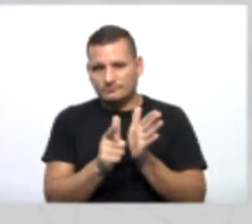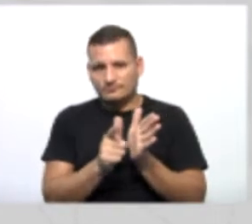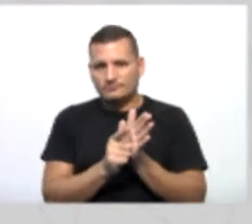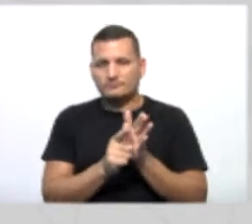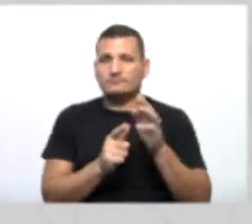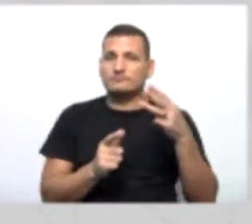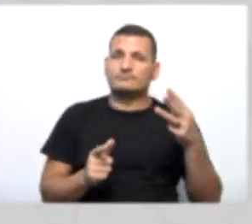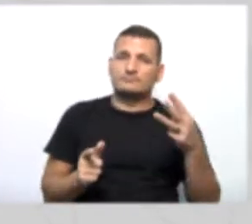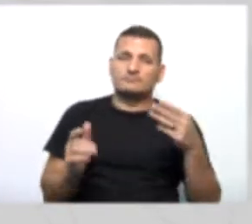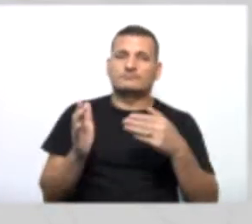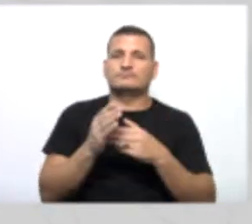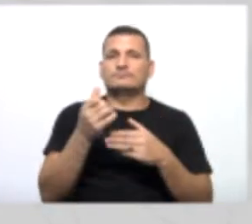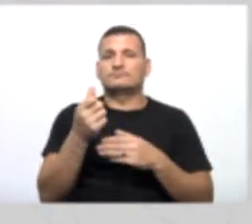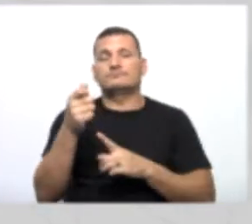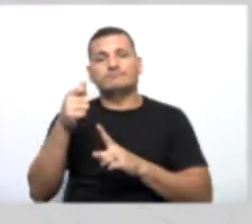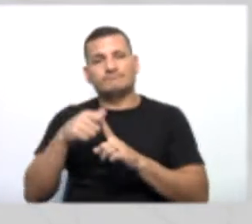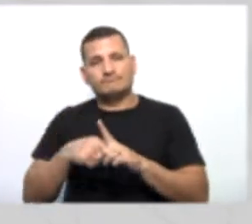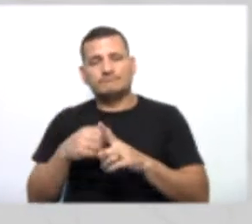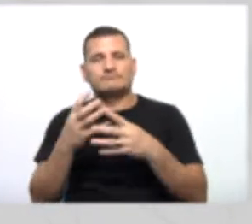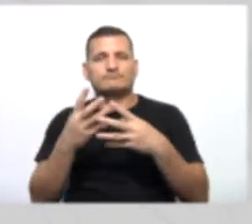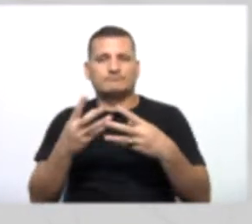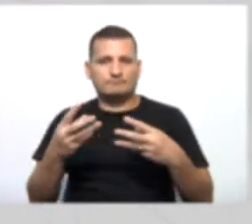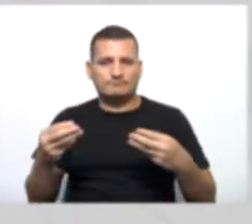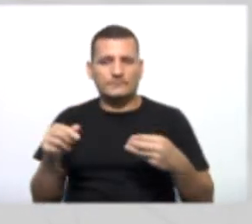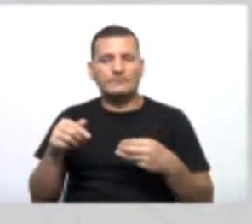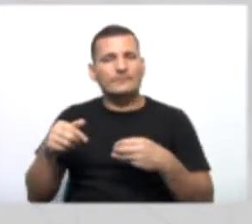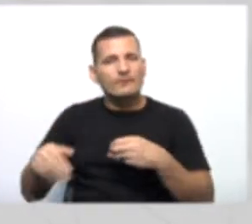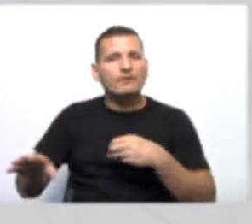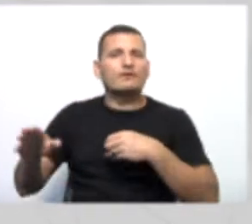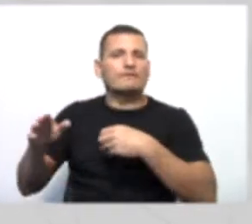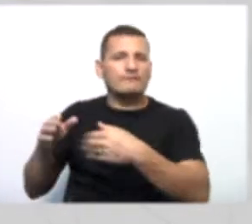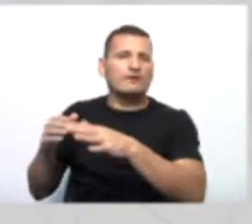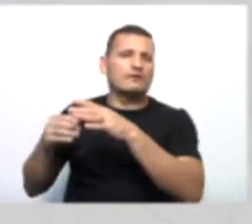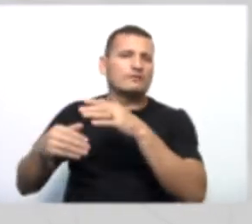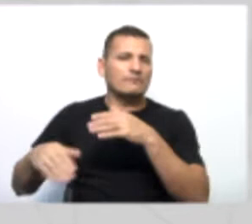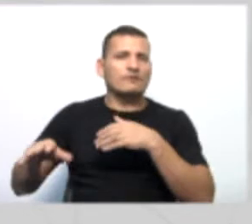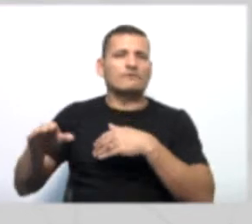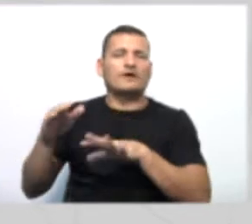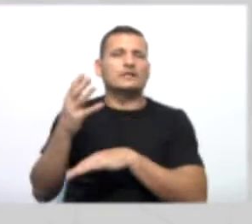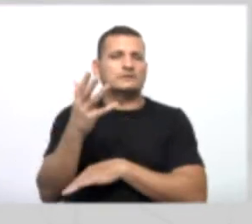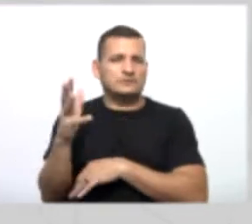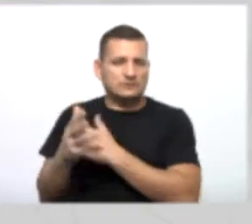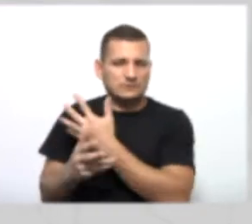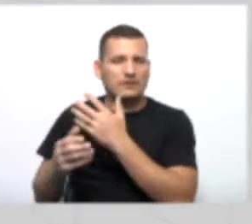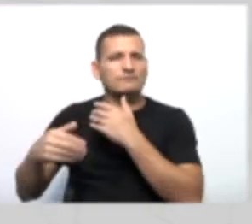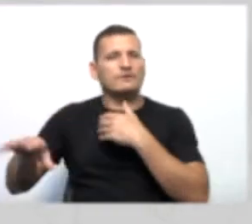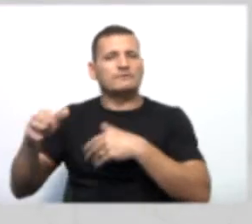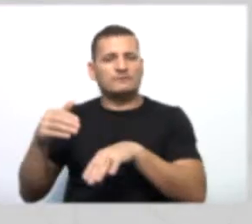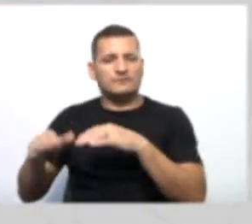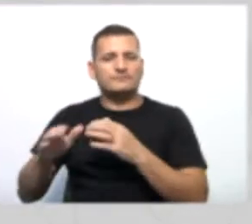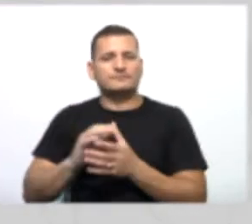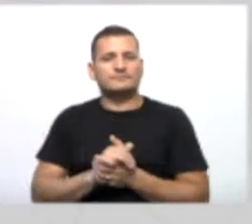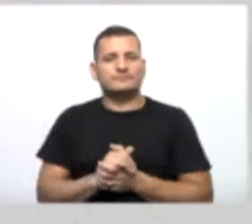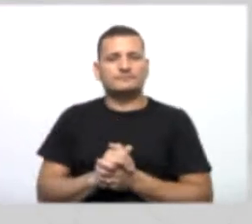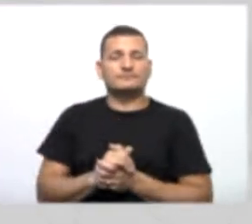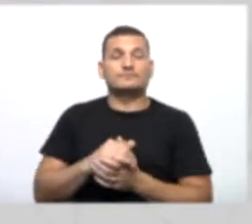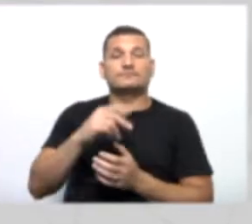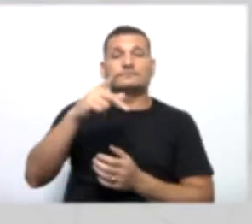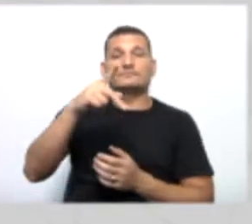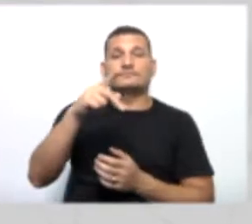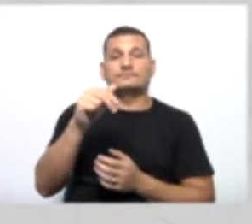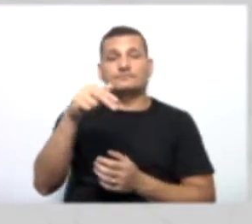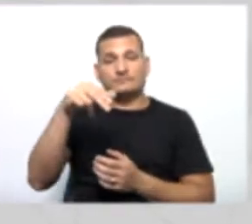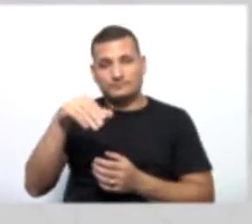6 meses para se decompor. E isso vai ficando na natureza, né? Isso não some, não. Olha lá, pano, né? Some depois que acaba esse período aí. Mas vamos